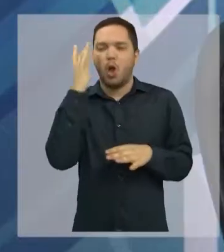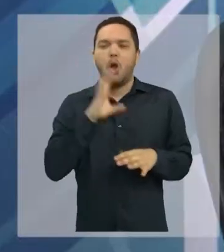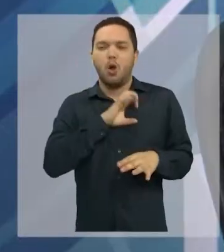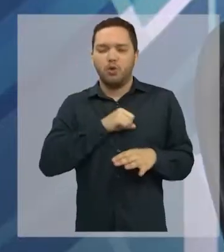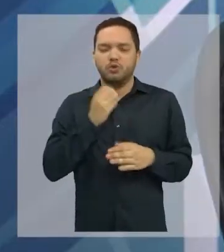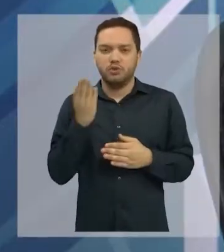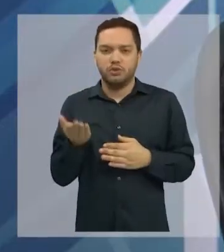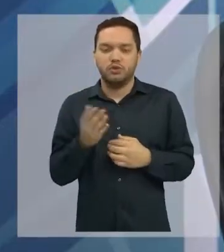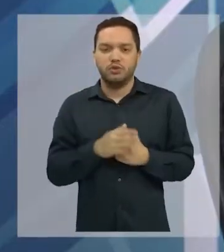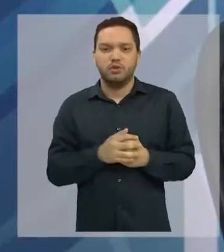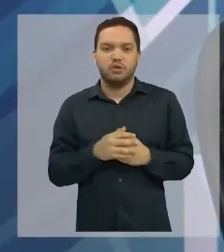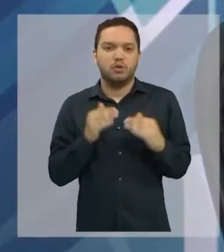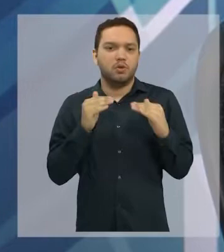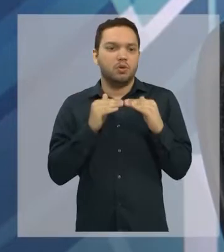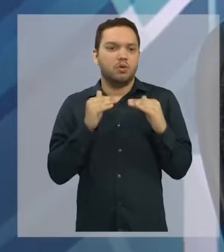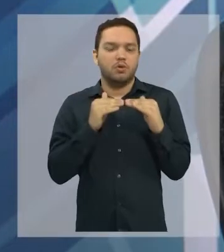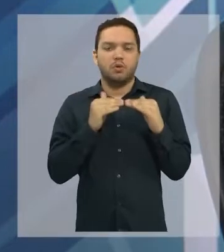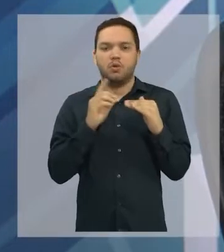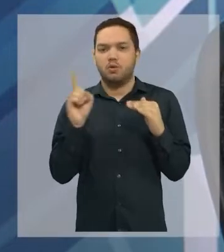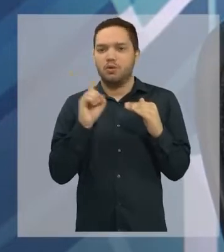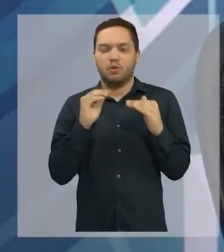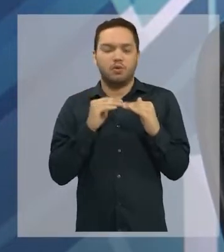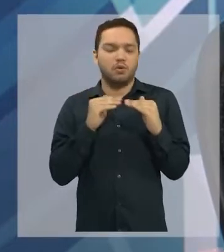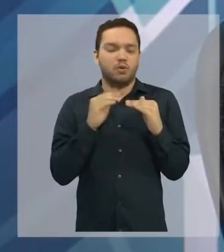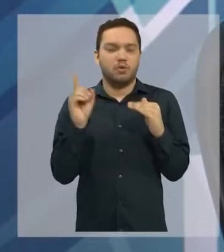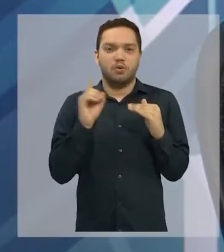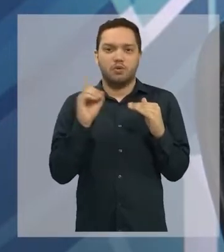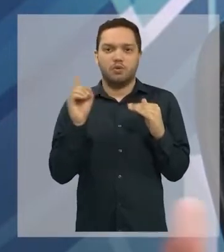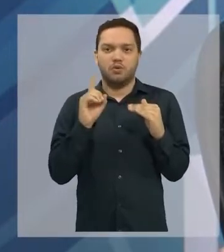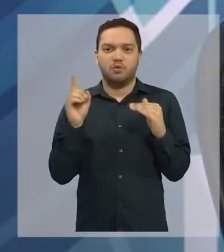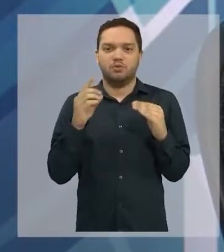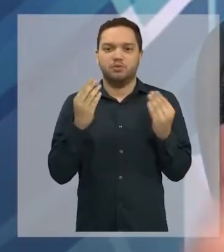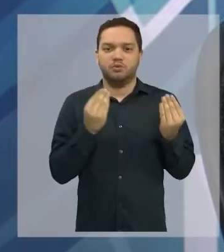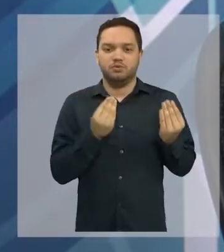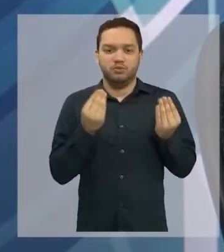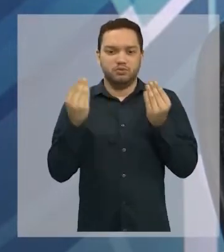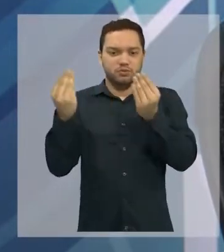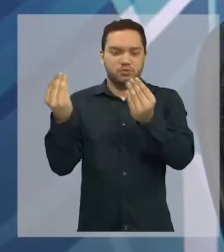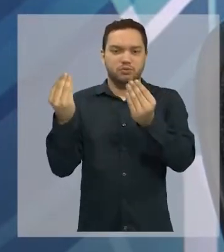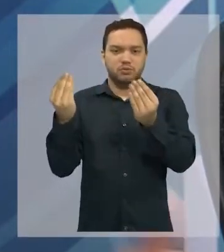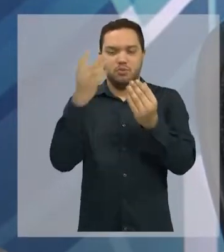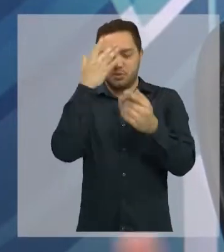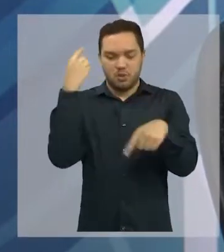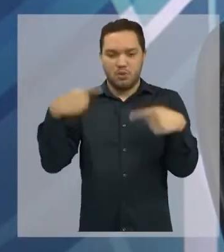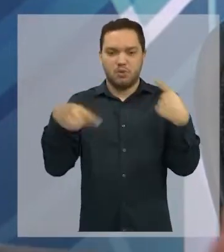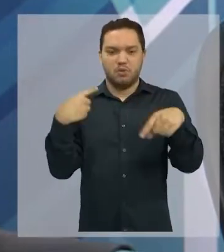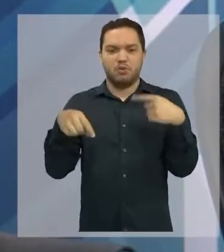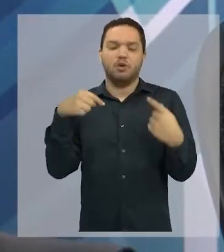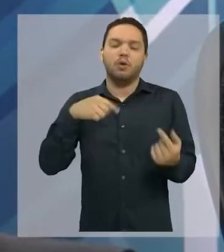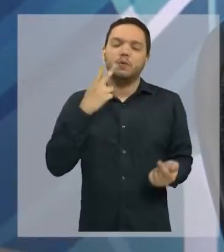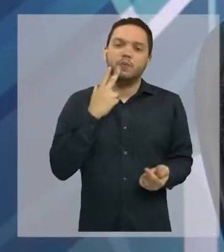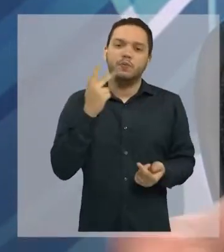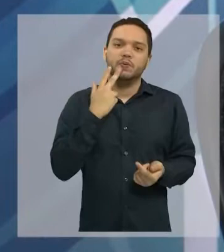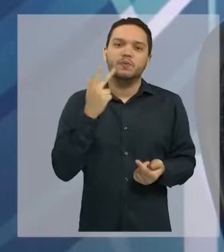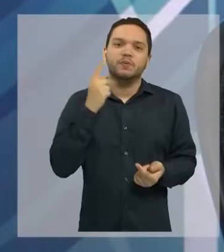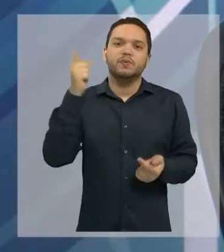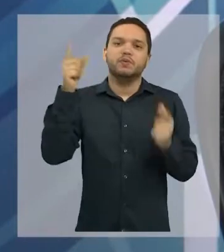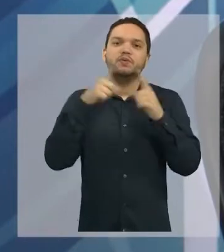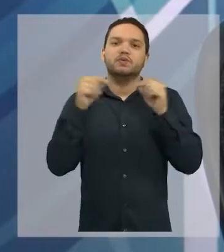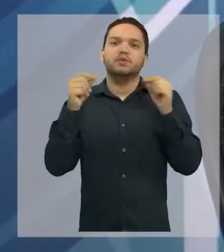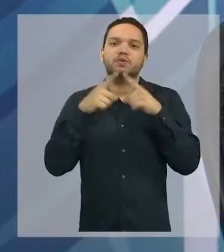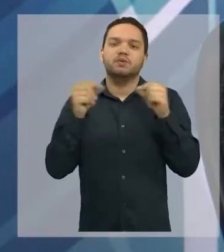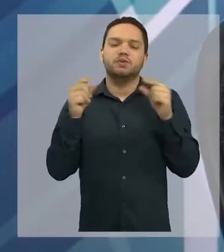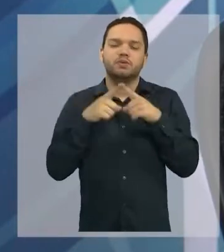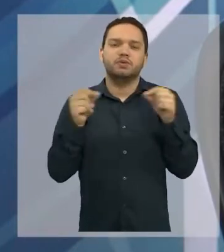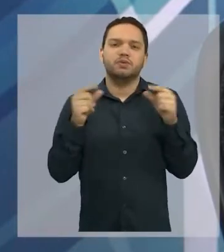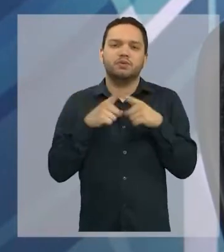DENOX, ele não concordou que fosse entregue a um cargo político, um político aqui do Ceará, lá em